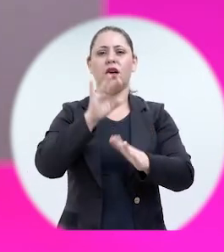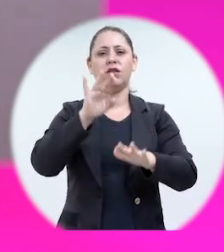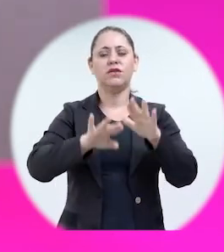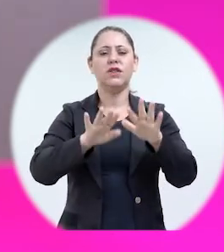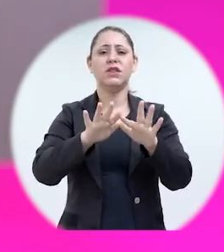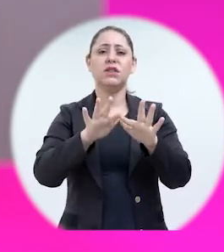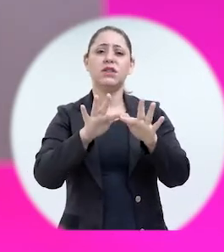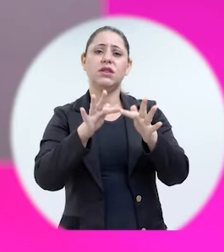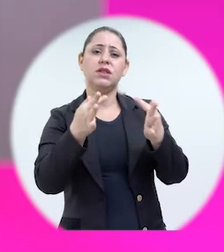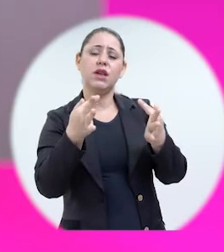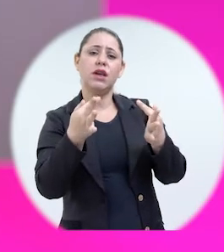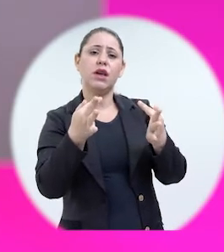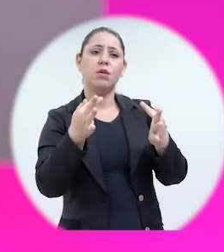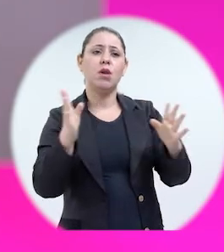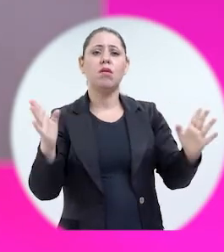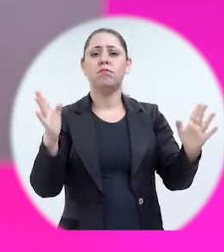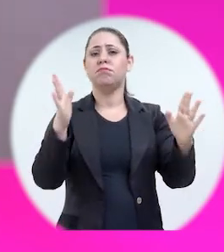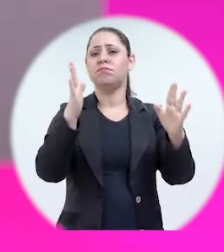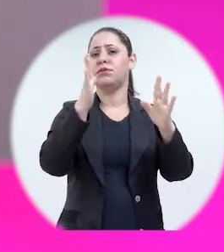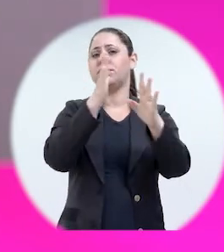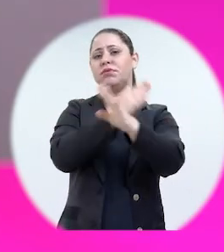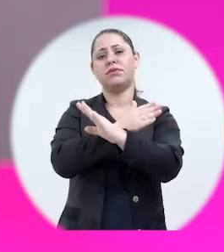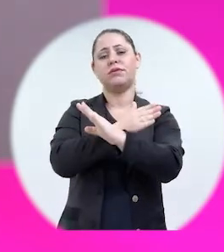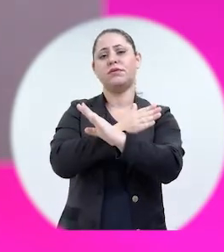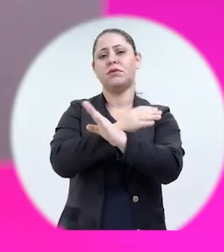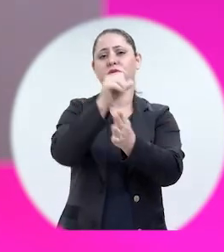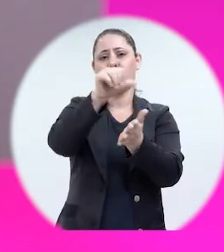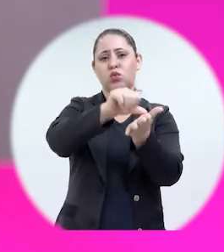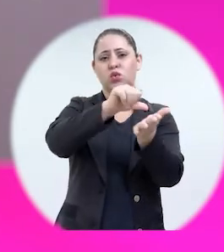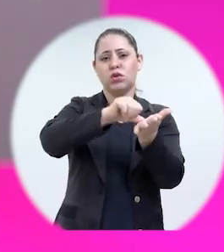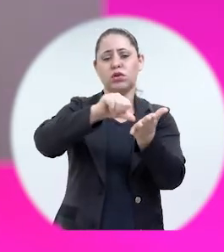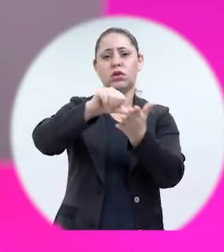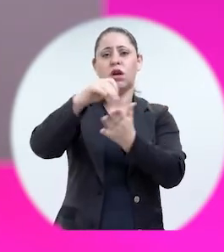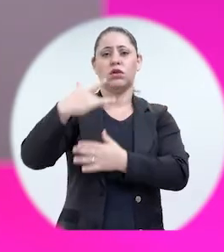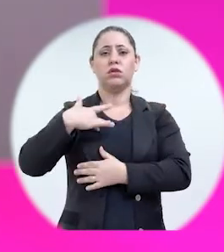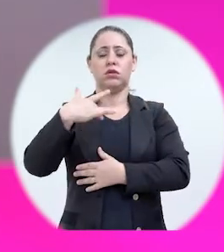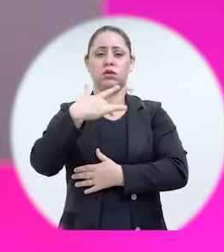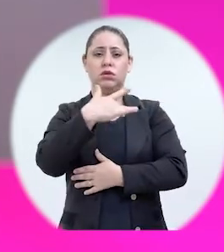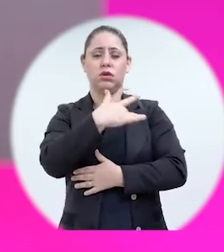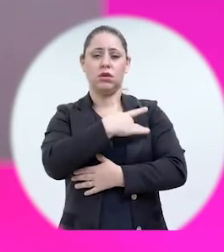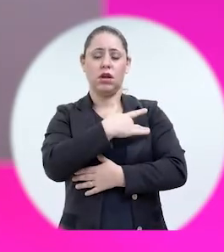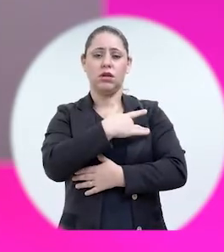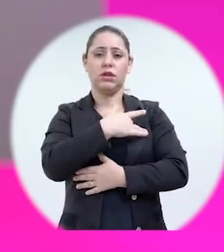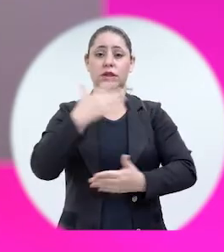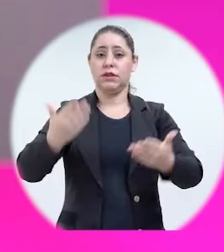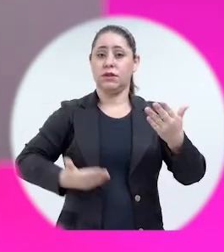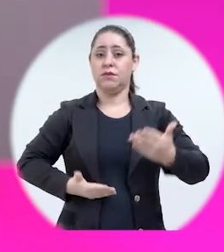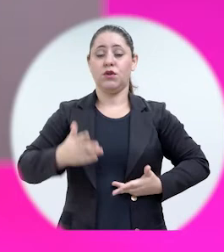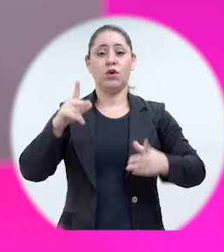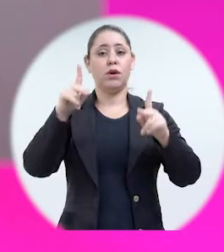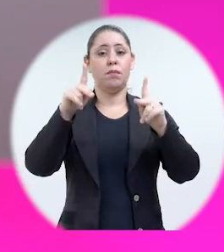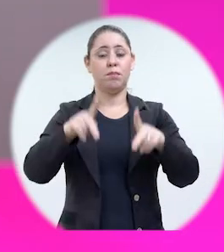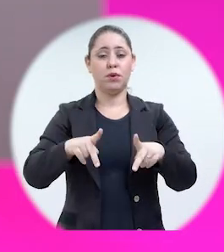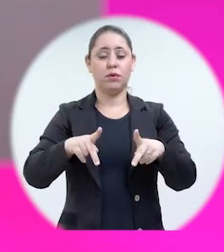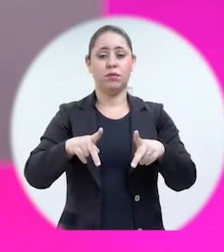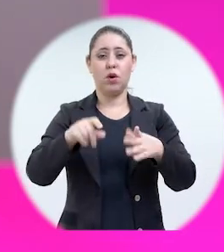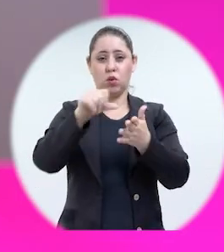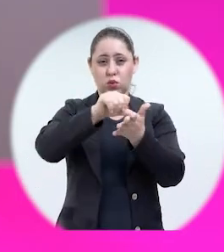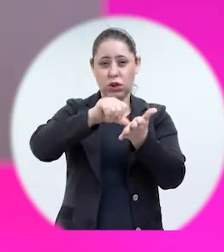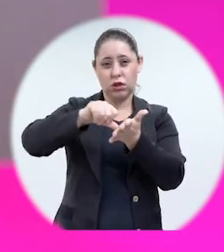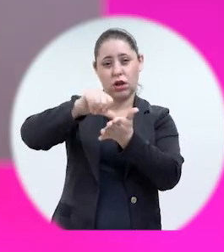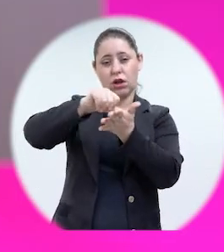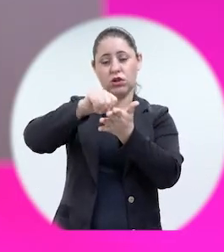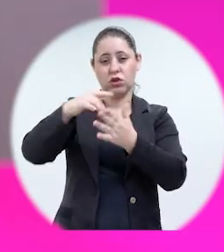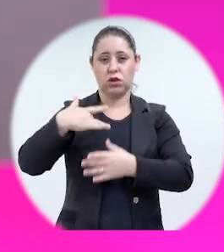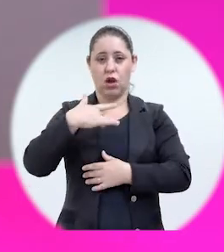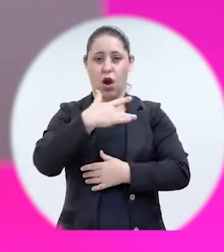tão simples, Lívia, sabe? Uma transferência de uma unidade de saúde, uma servidora pública, por exemplo, que